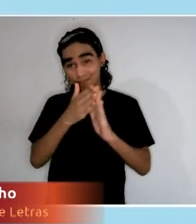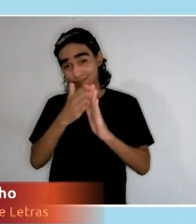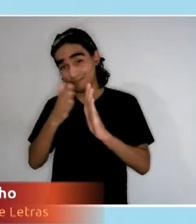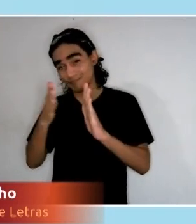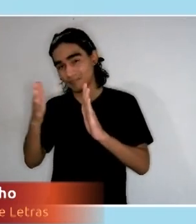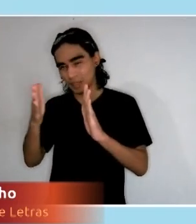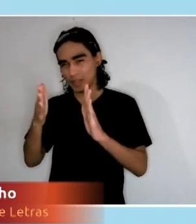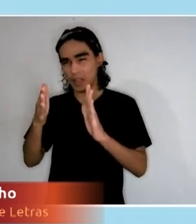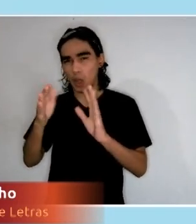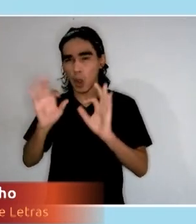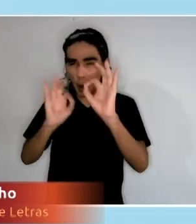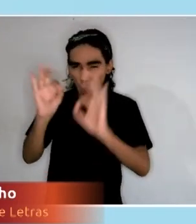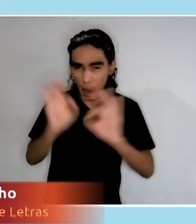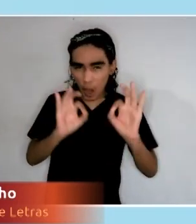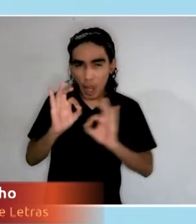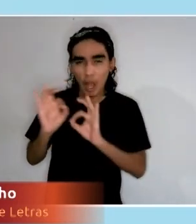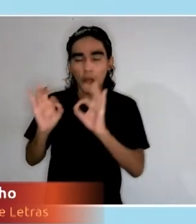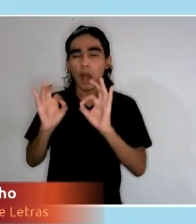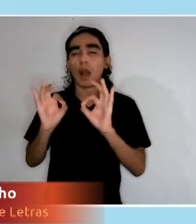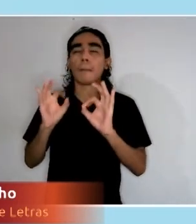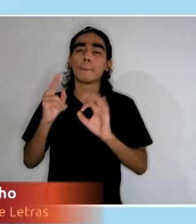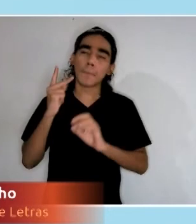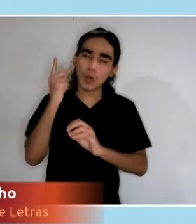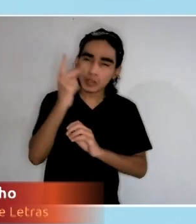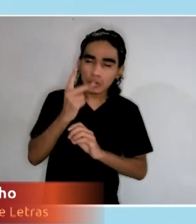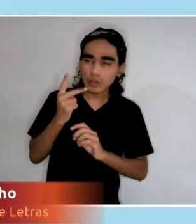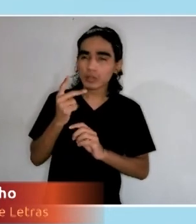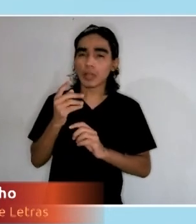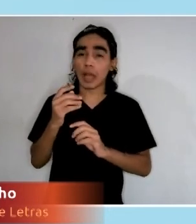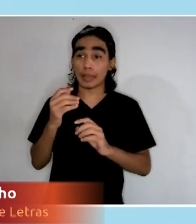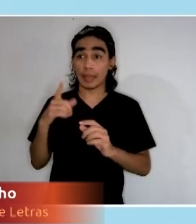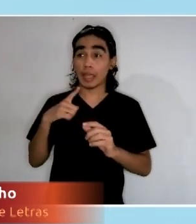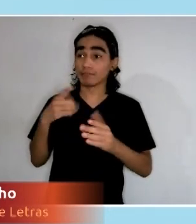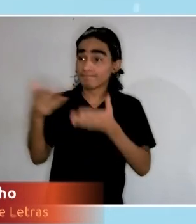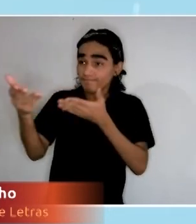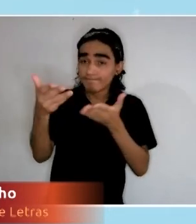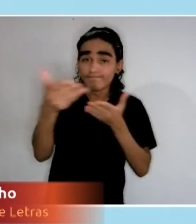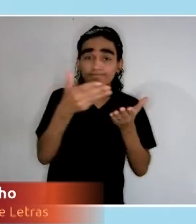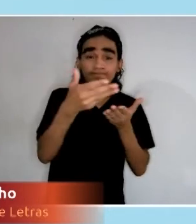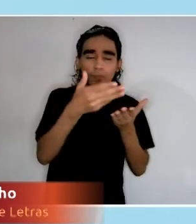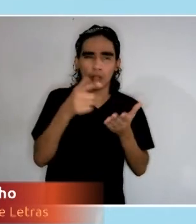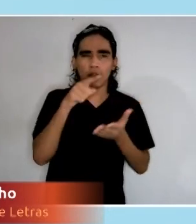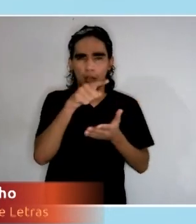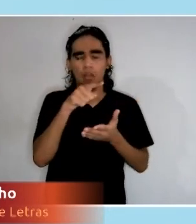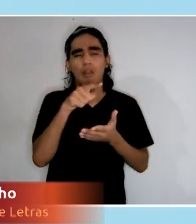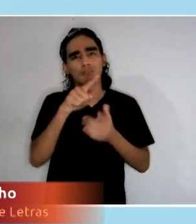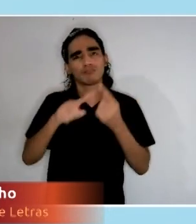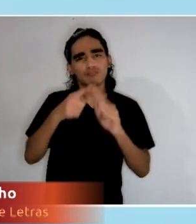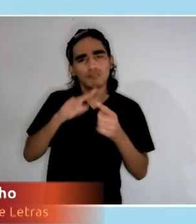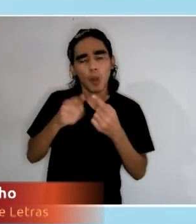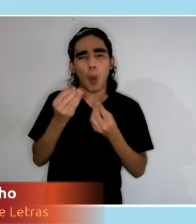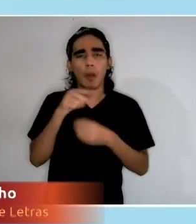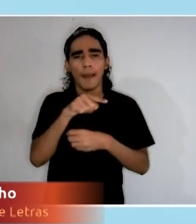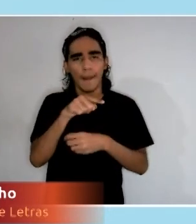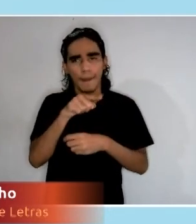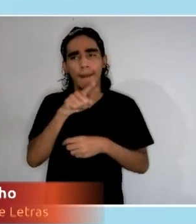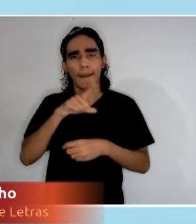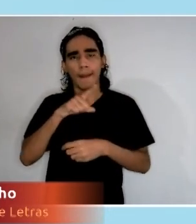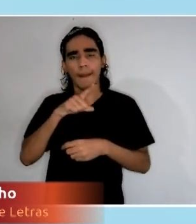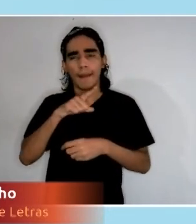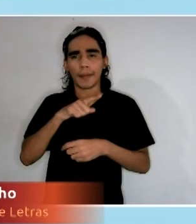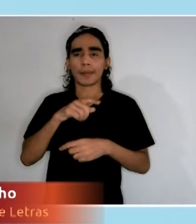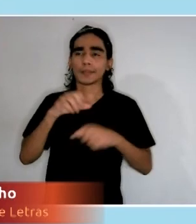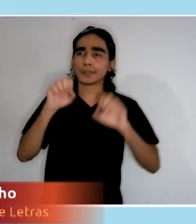políticas intersetoriais que abarcassem a fome, né, considerassem a fome como um problema multissetorial e estrutural,